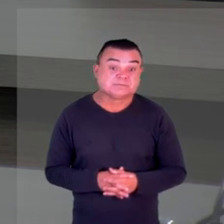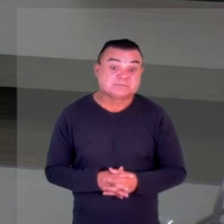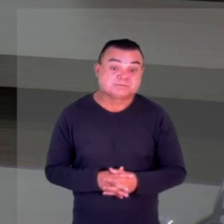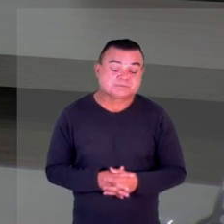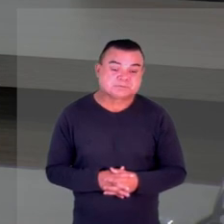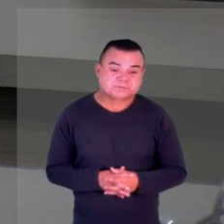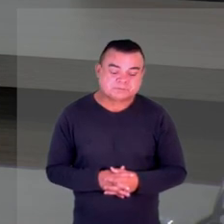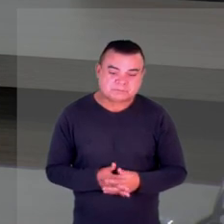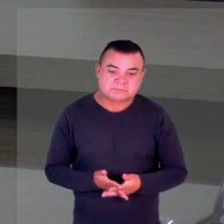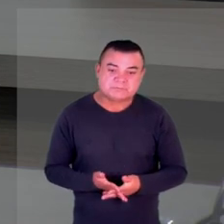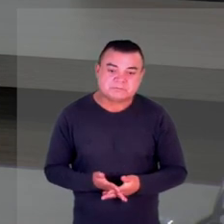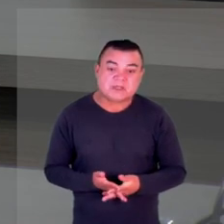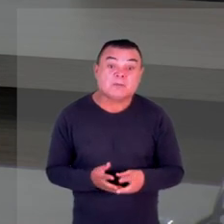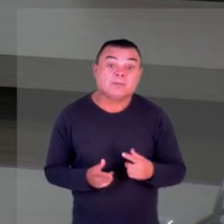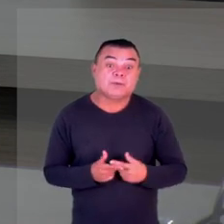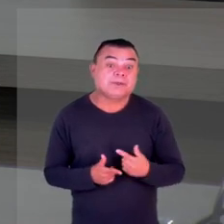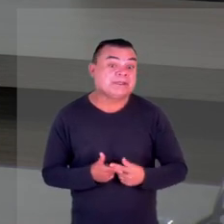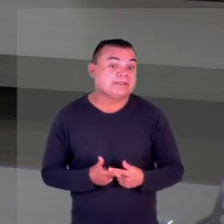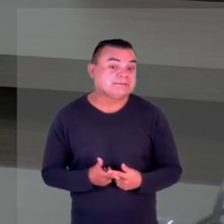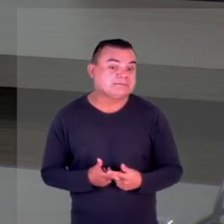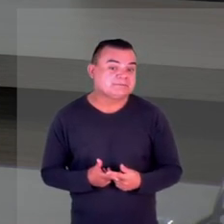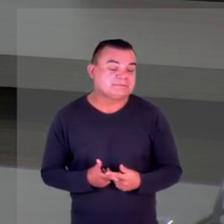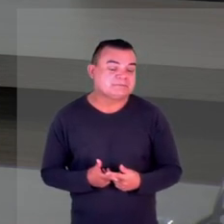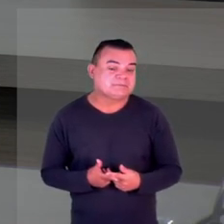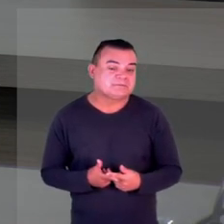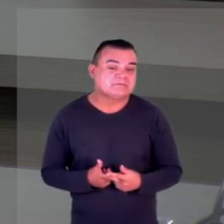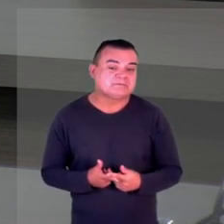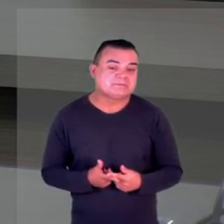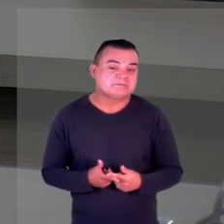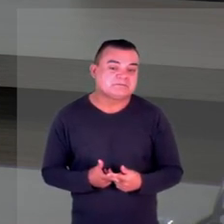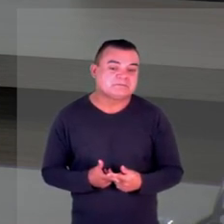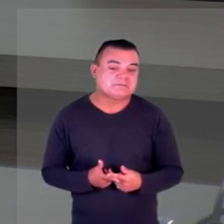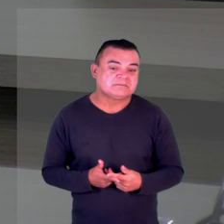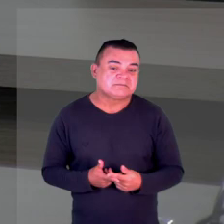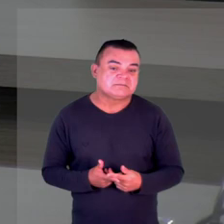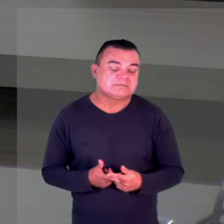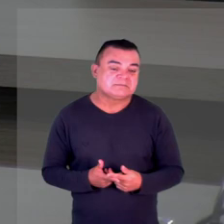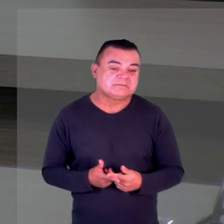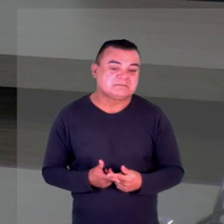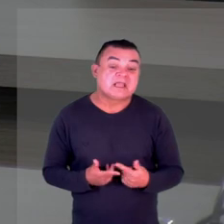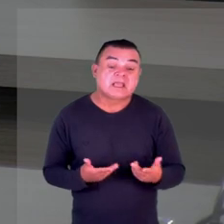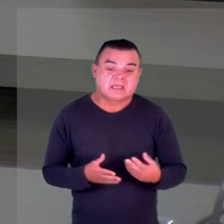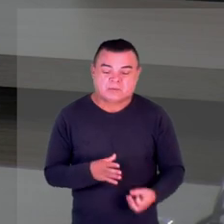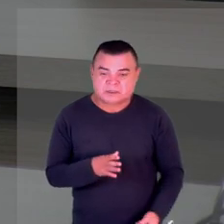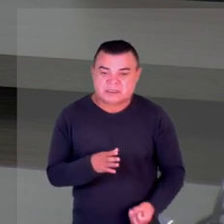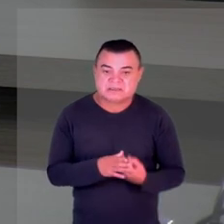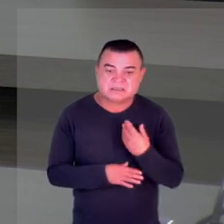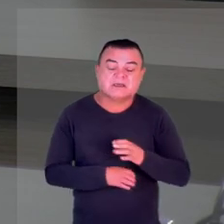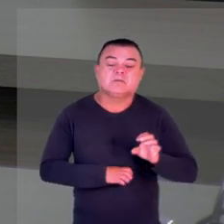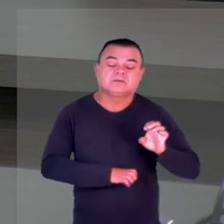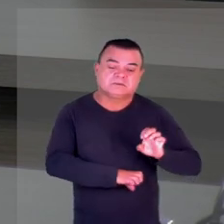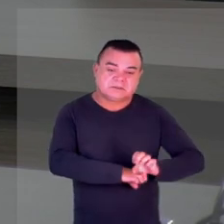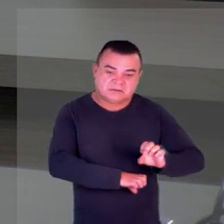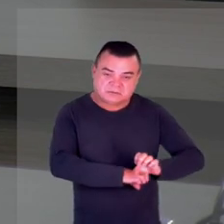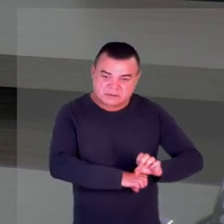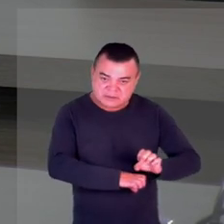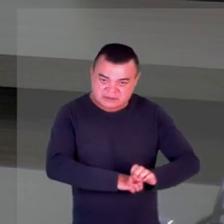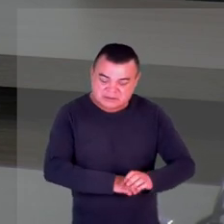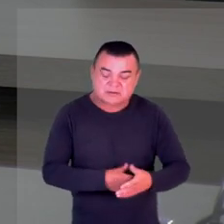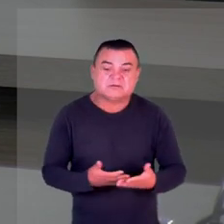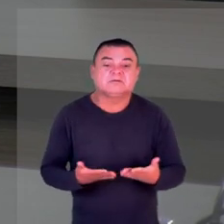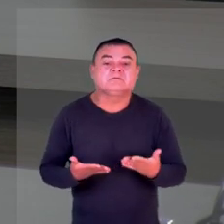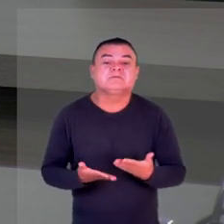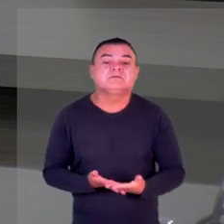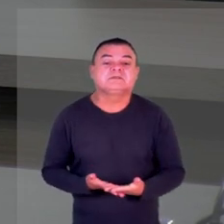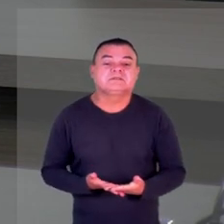possa falar um pouco mais sobre isso porque é uma eh é uma iniciativa Estadual né e